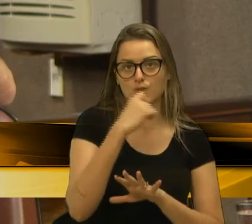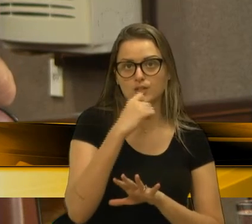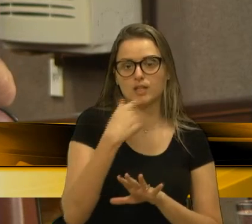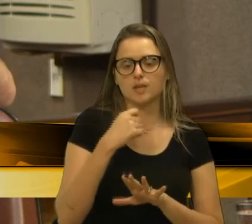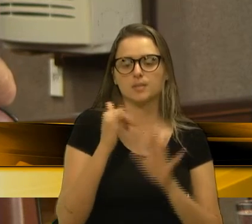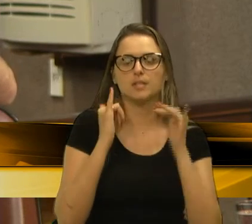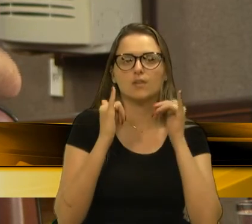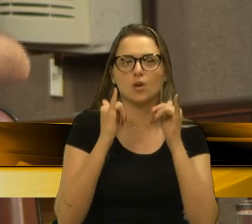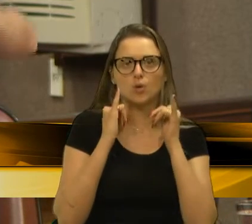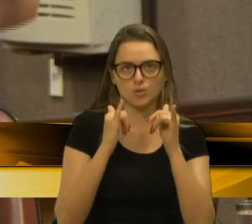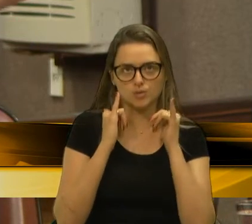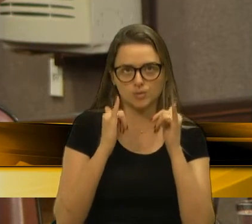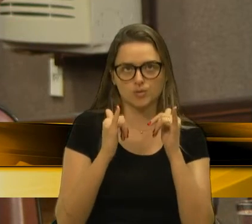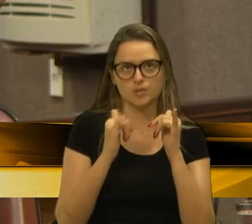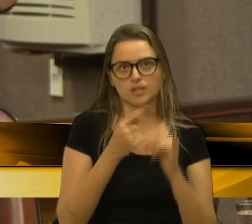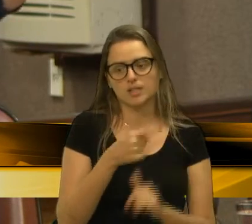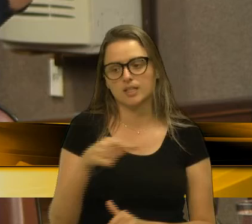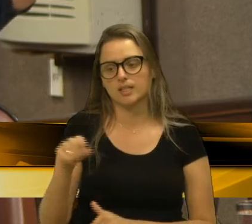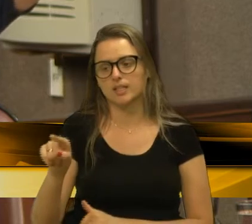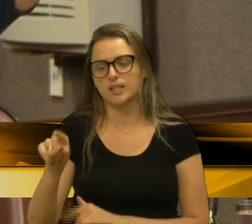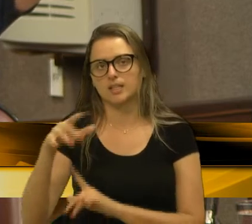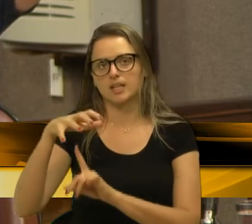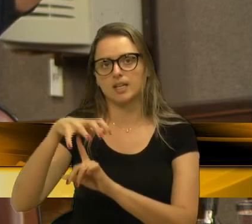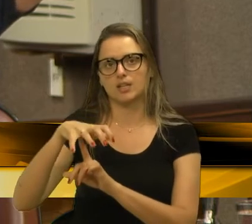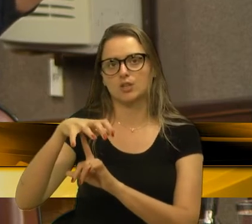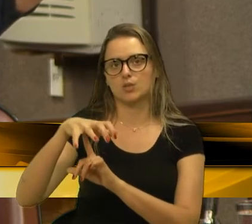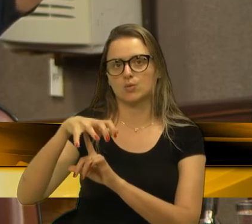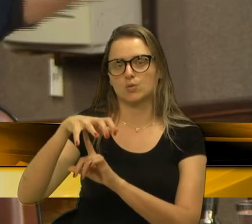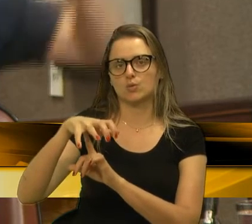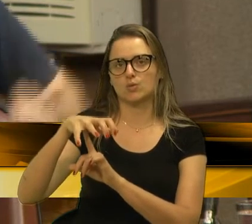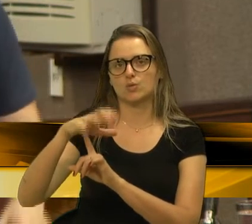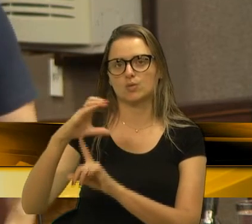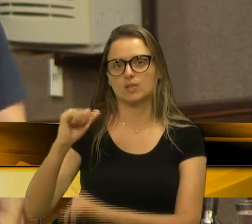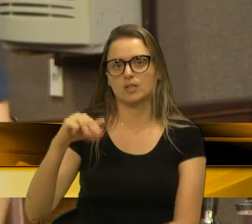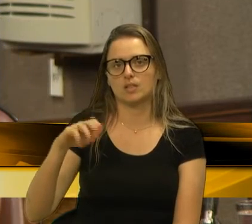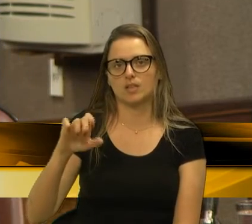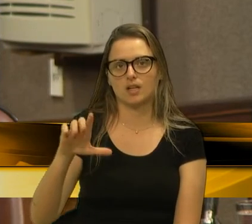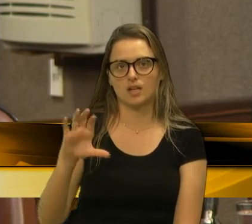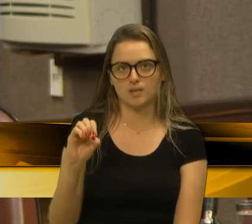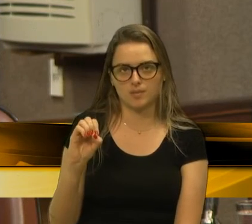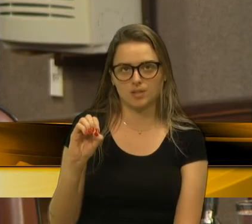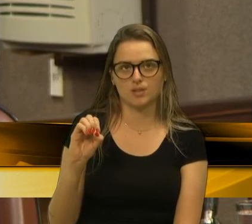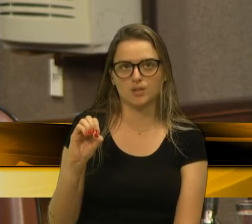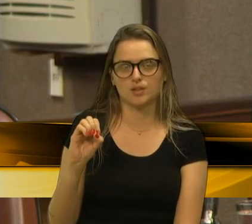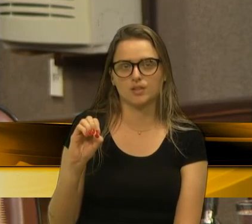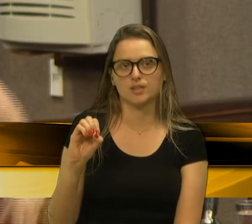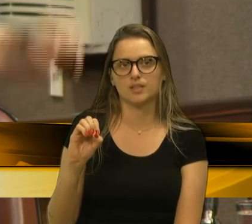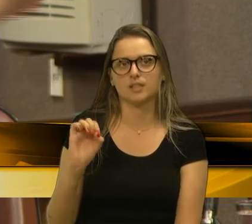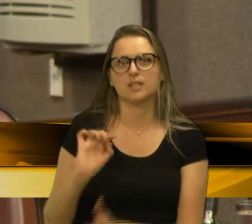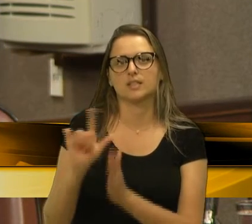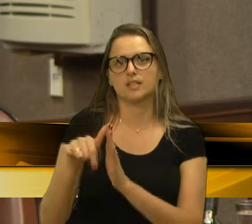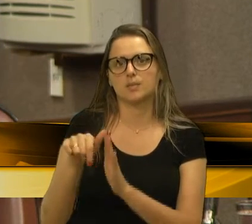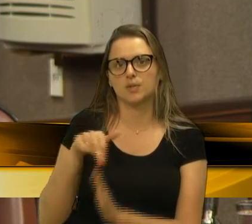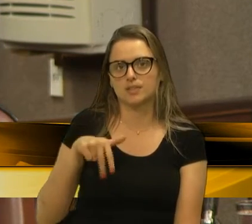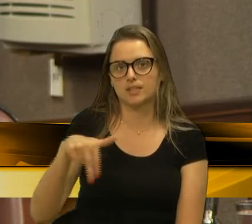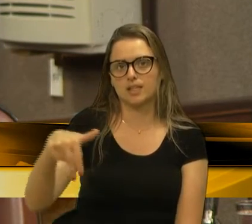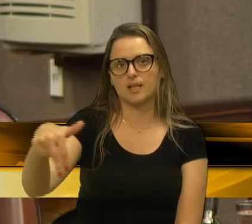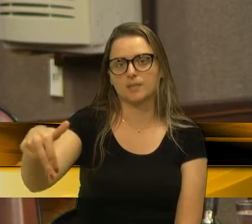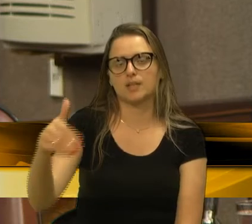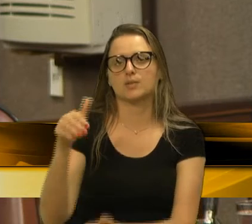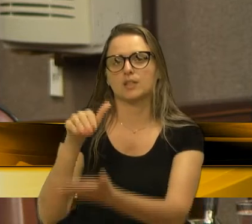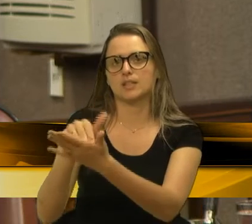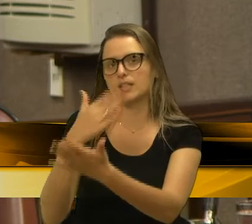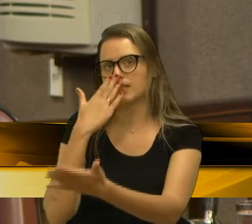o ônibus, descia nos camelôs ali no antigo camelô, e ia a pé até os